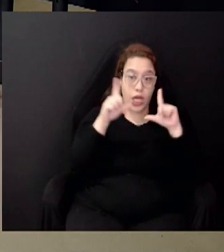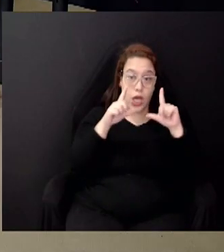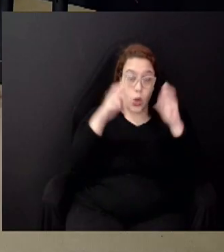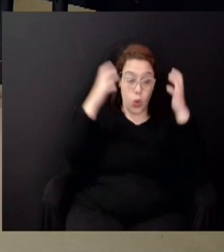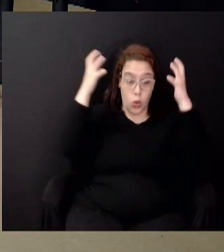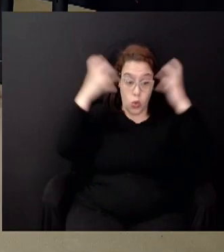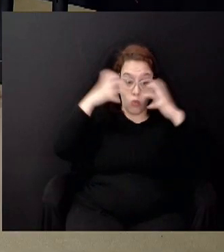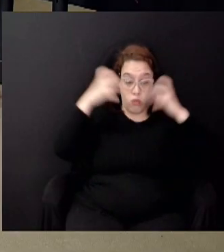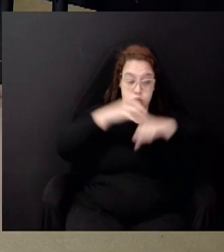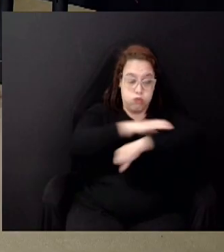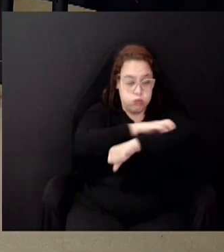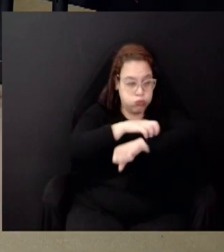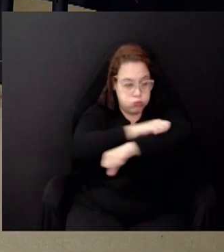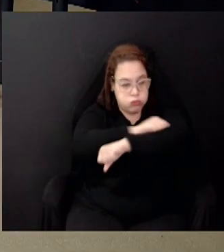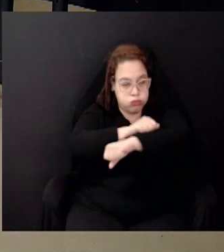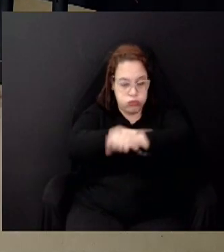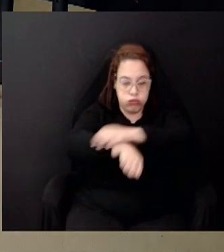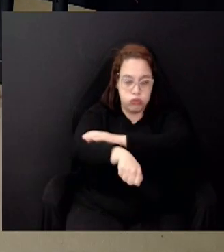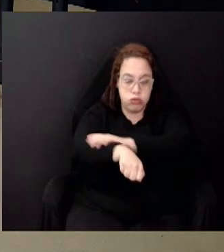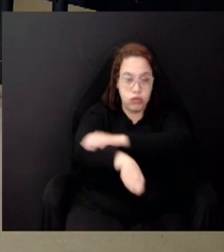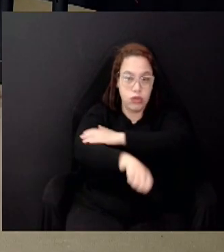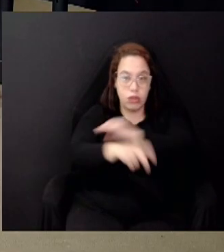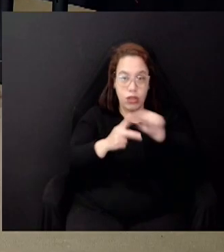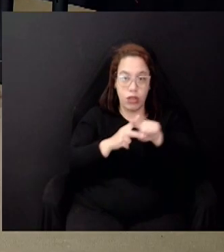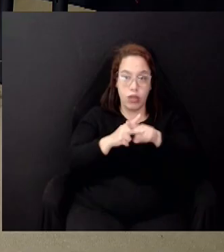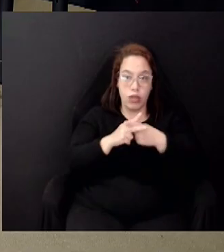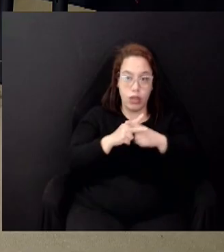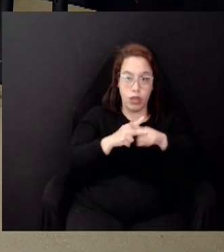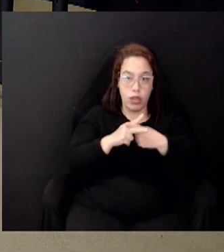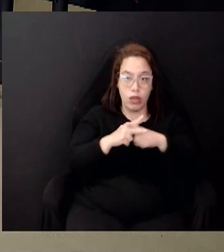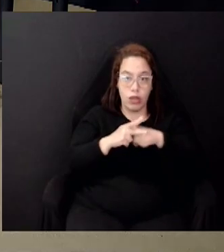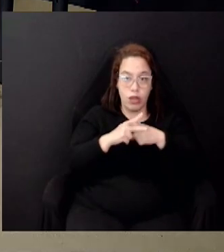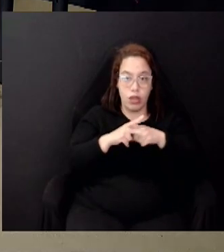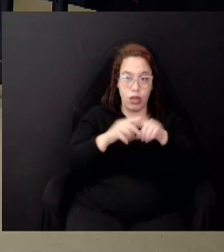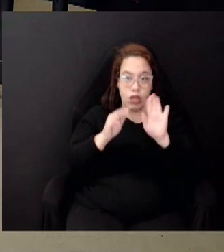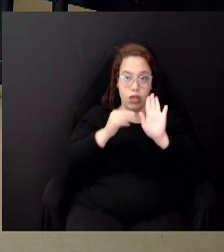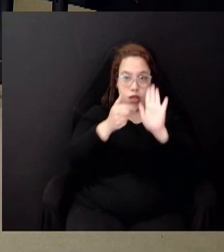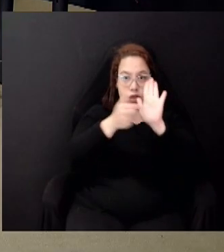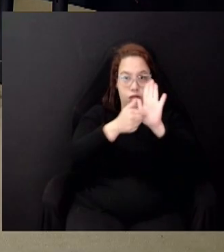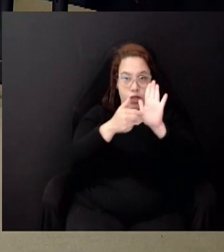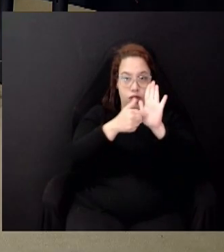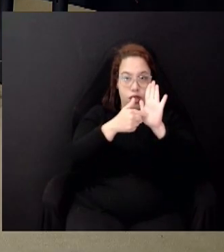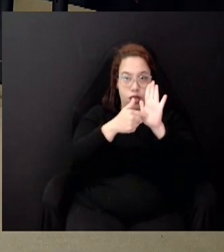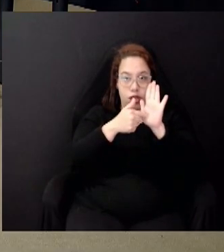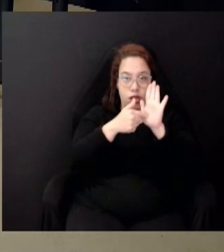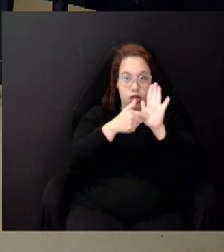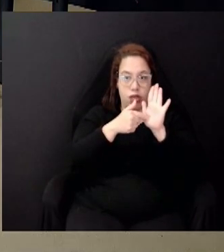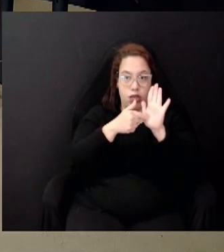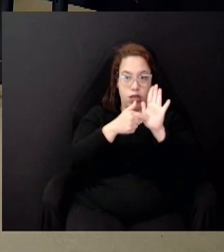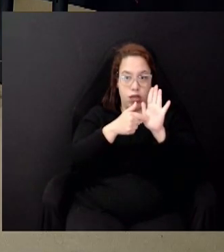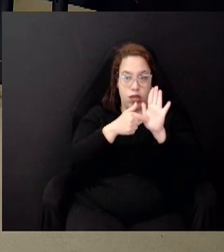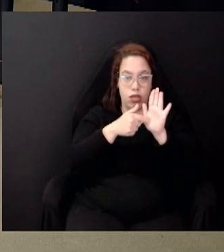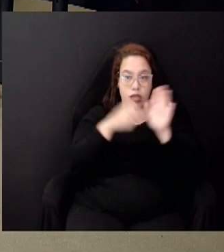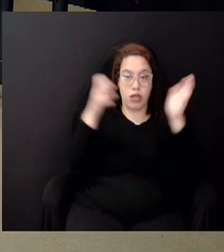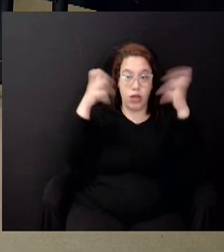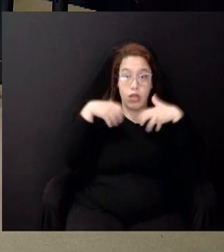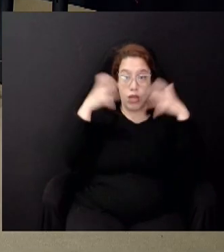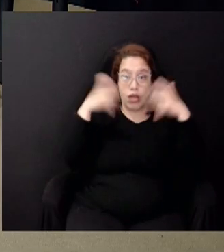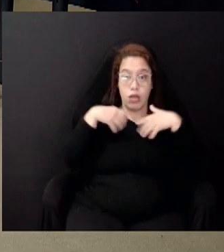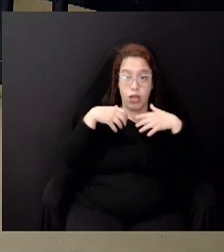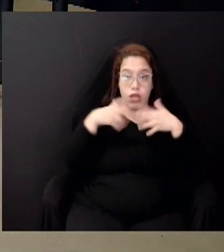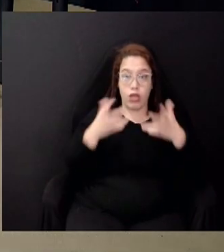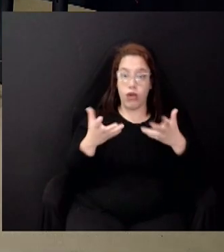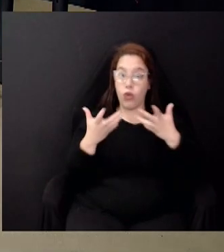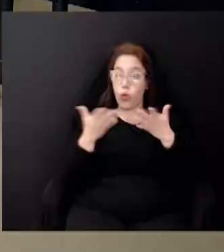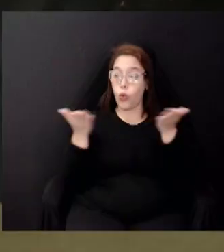alguns aparelhos, algumas ferramentas que você coloca o celular e volta lá no banheiro para o celular não molhar e você fica tomando banho com o celular. Ô, gente,